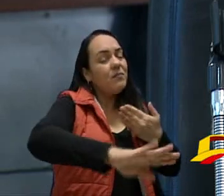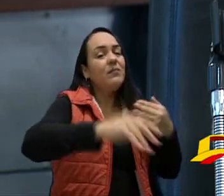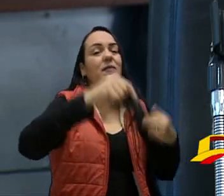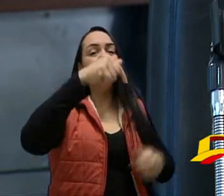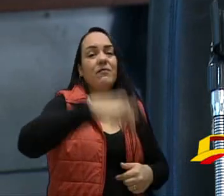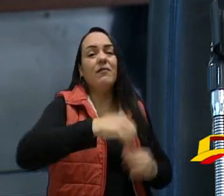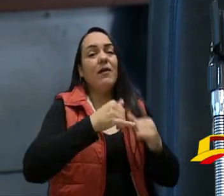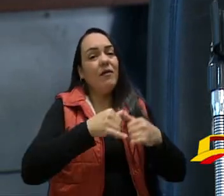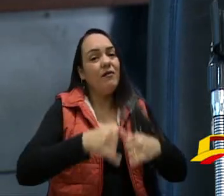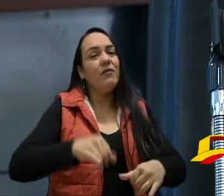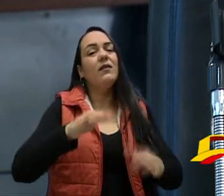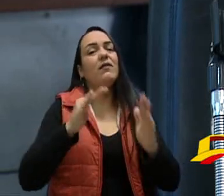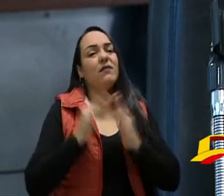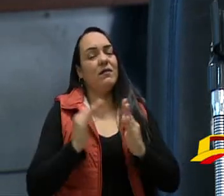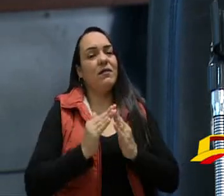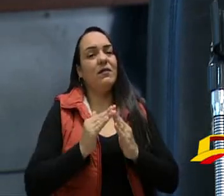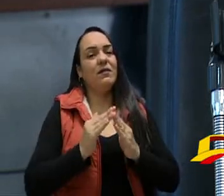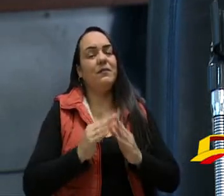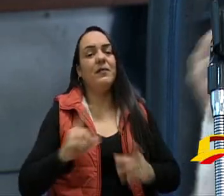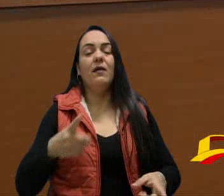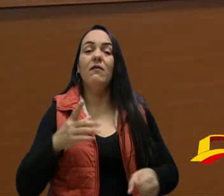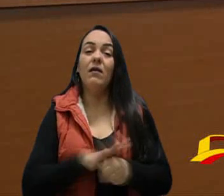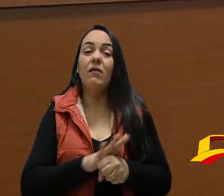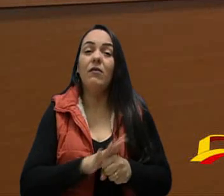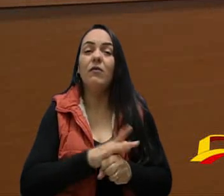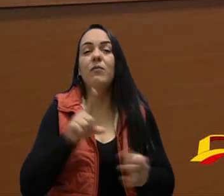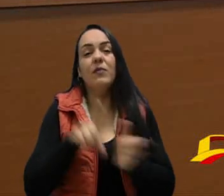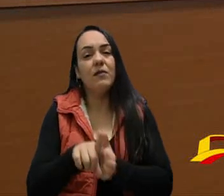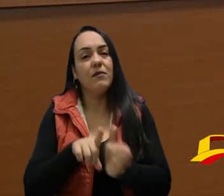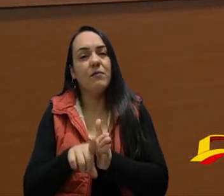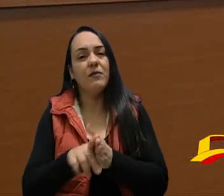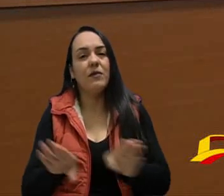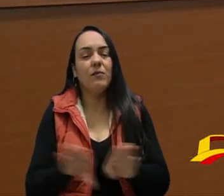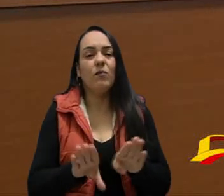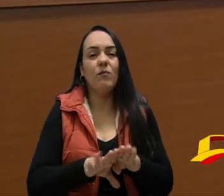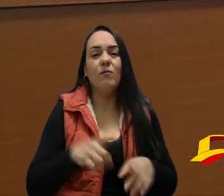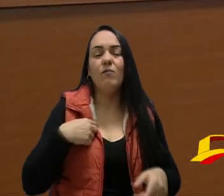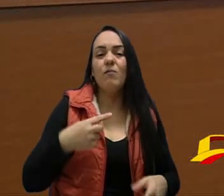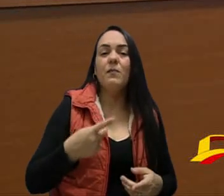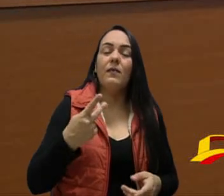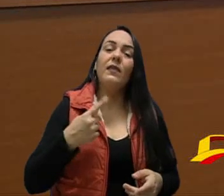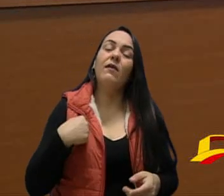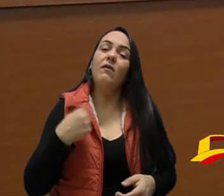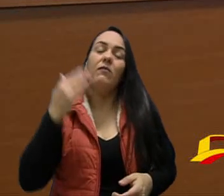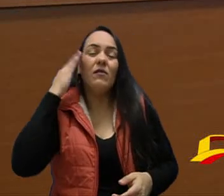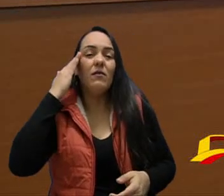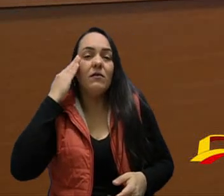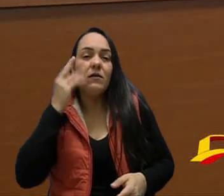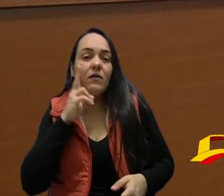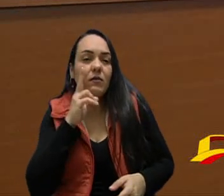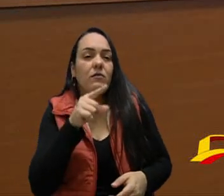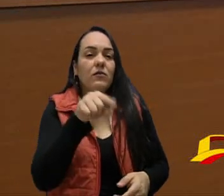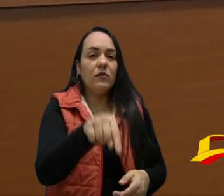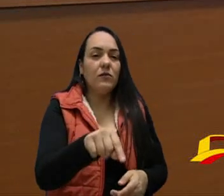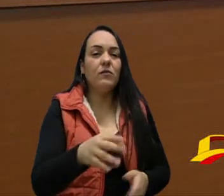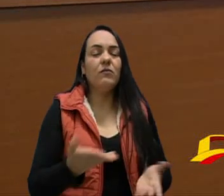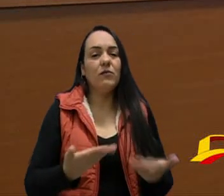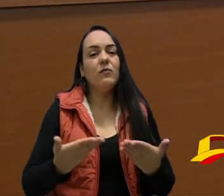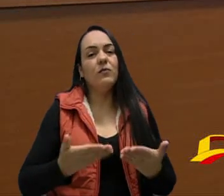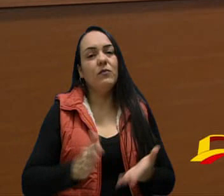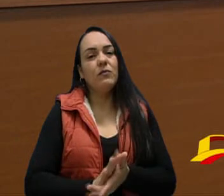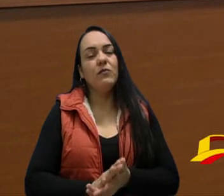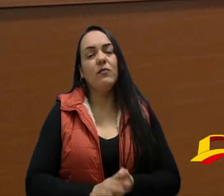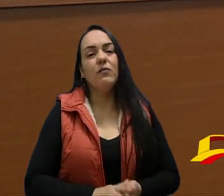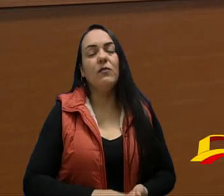aglomerações é só complementando e aparentemente para gente que a lei do está olhando de fora mas que